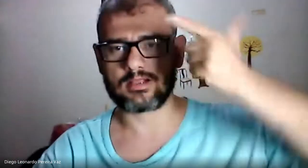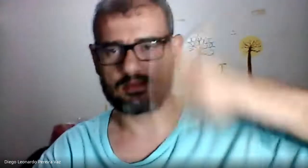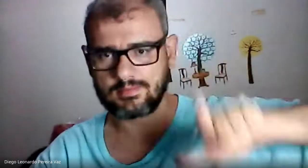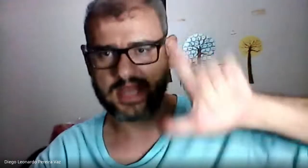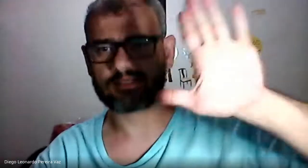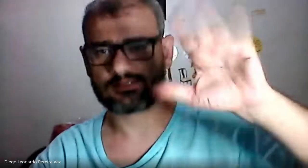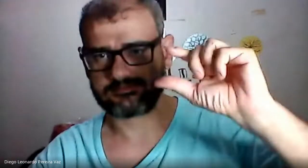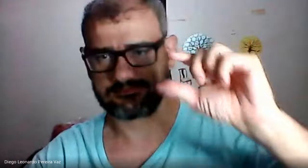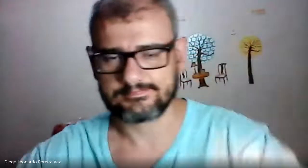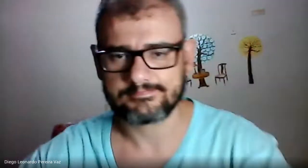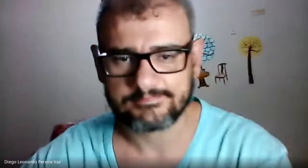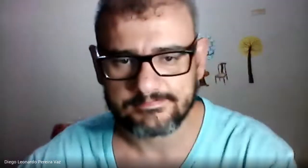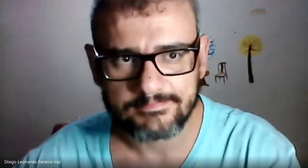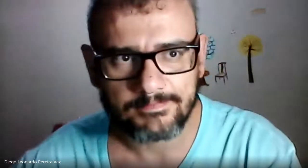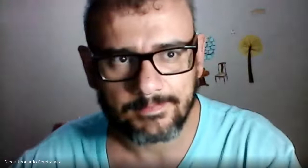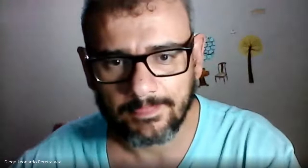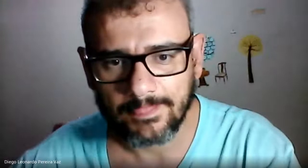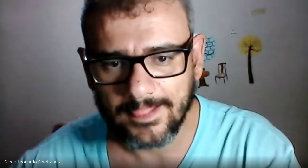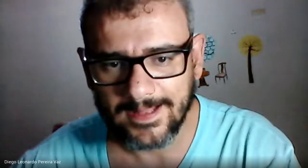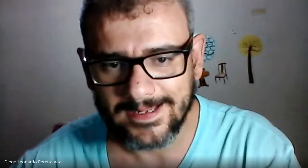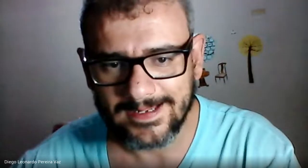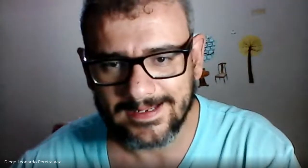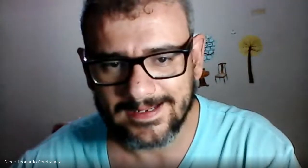Tá. Mas...